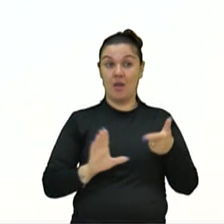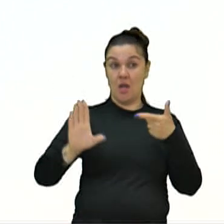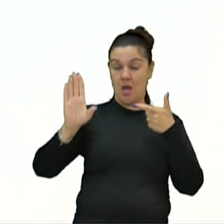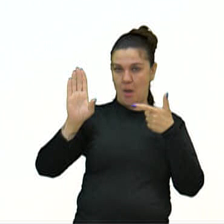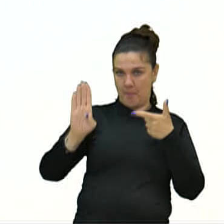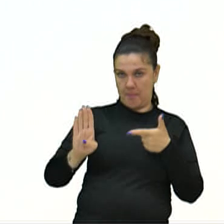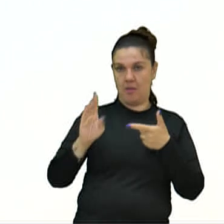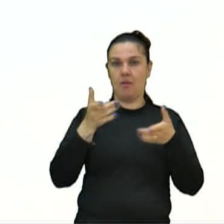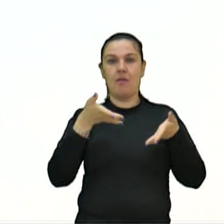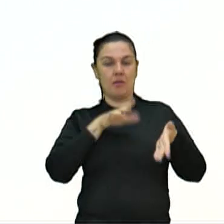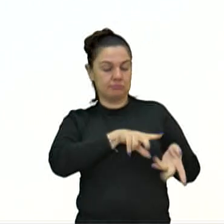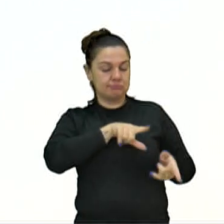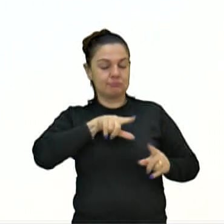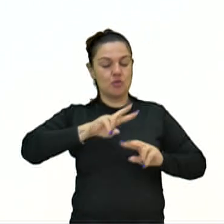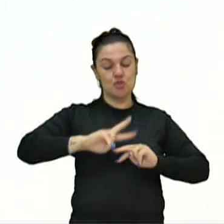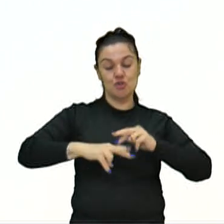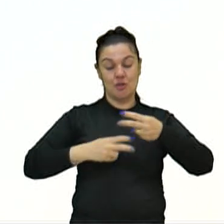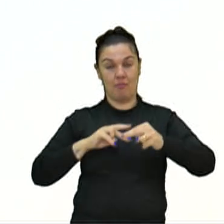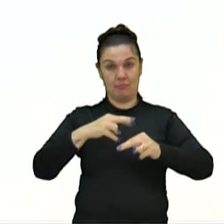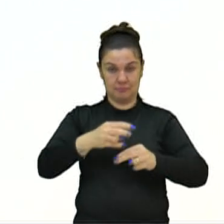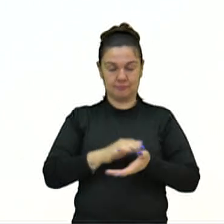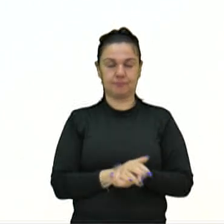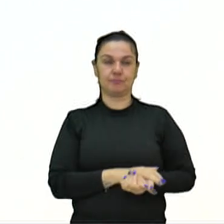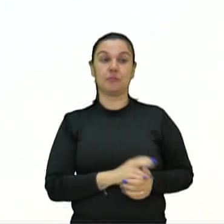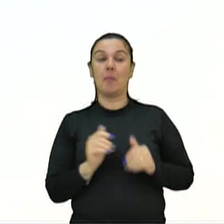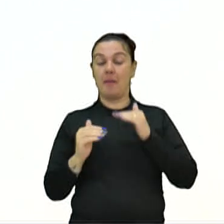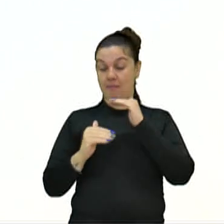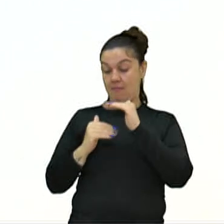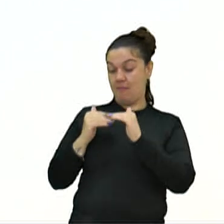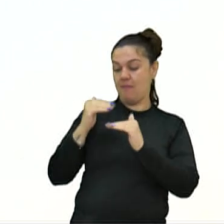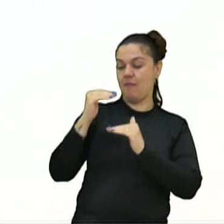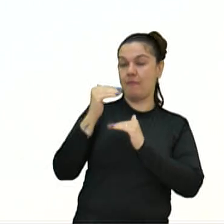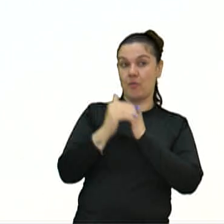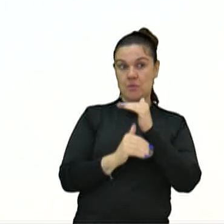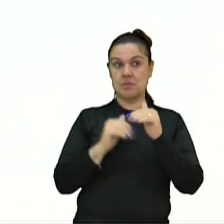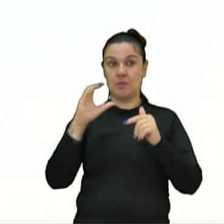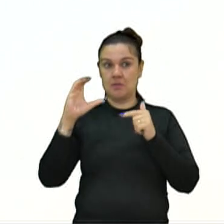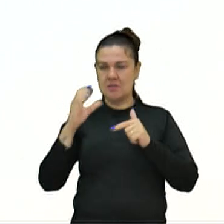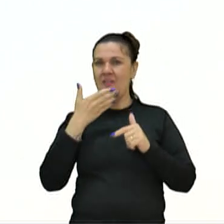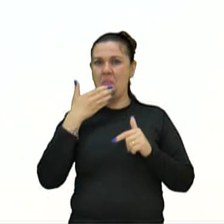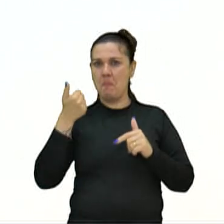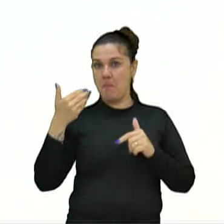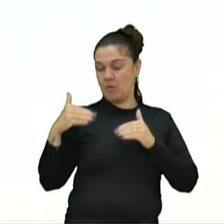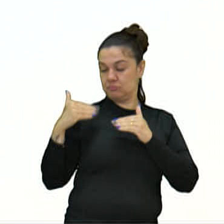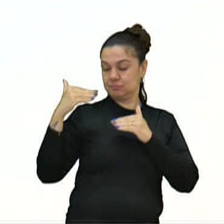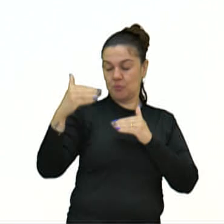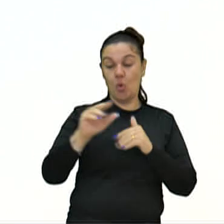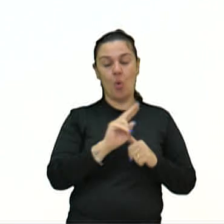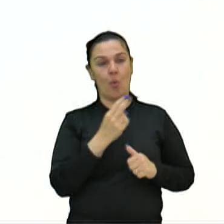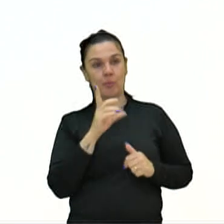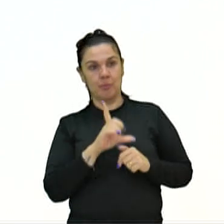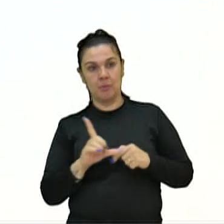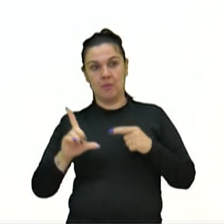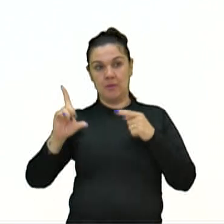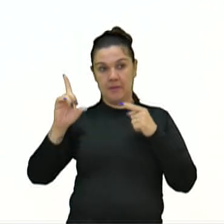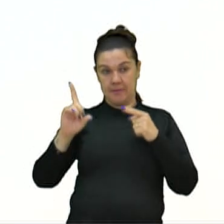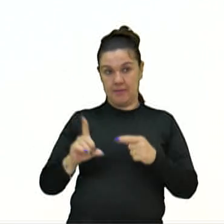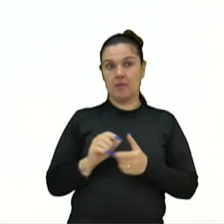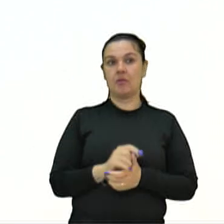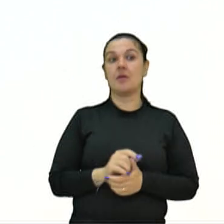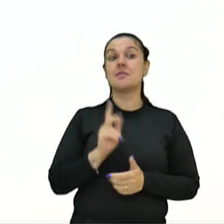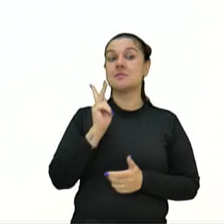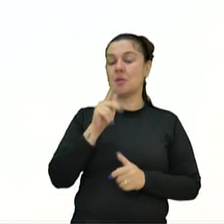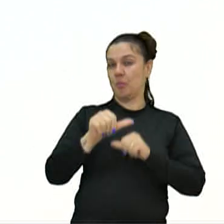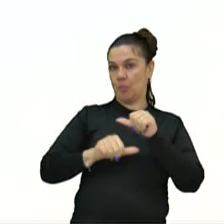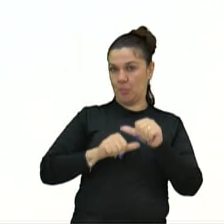outro? Letra C, para o evolucionismo, as espécies vão sendo melhoradas ao longo do tempo? Ou letra D, para o fixismo, as espécies